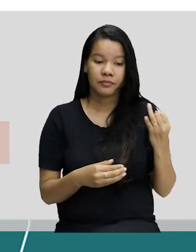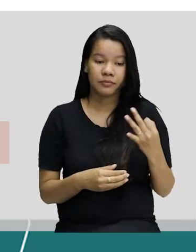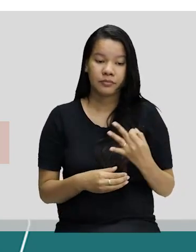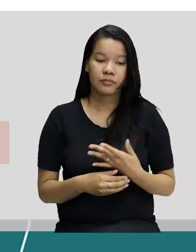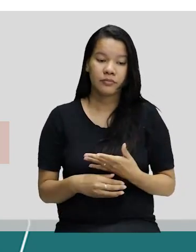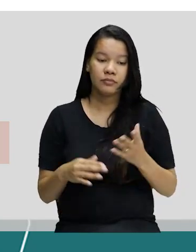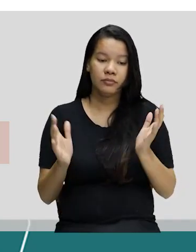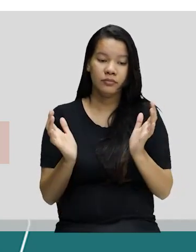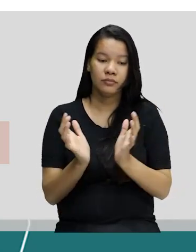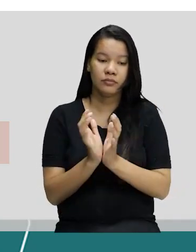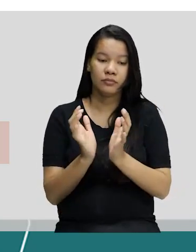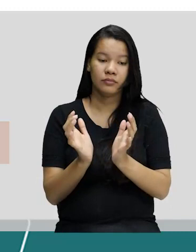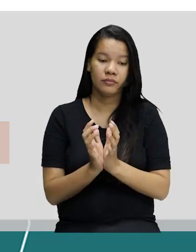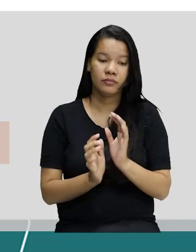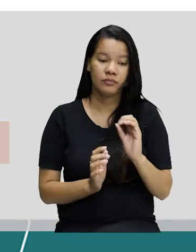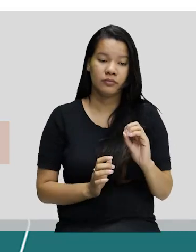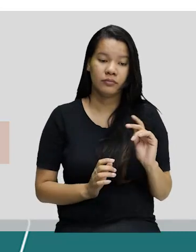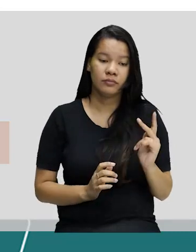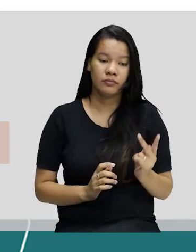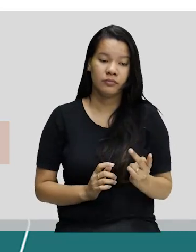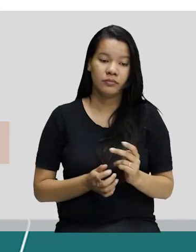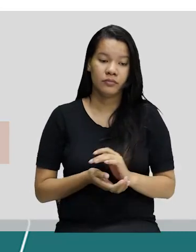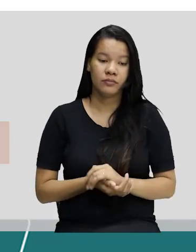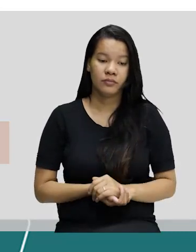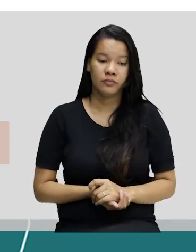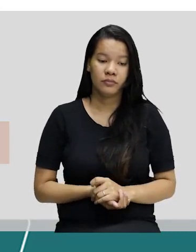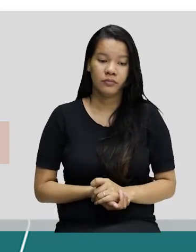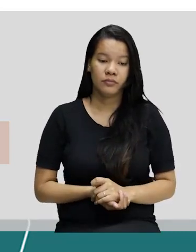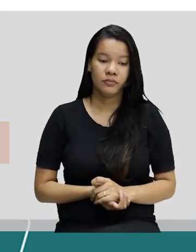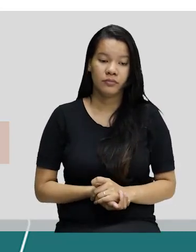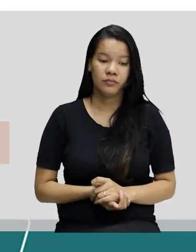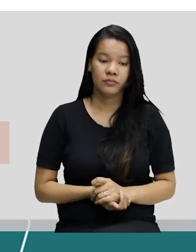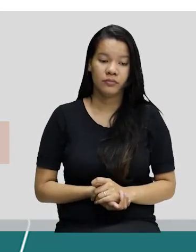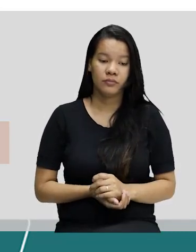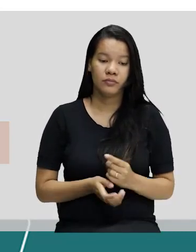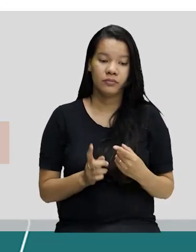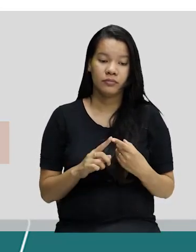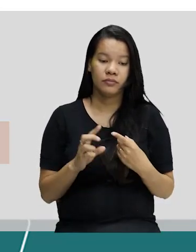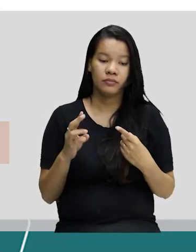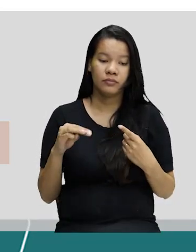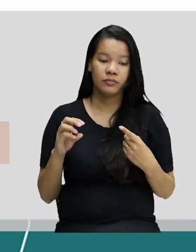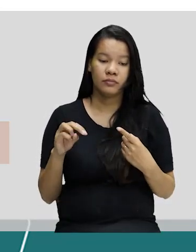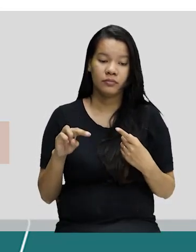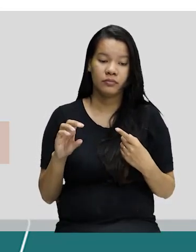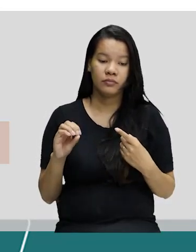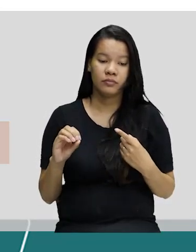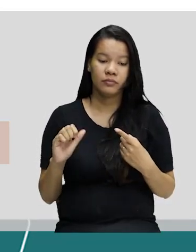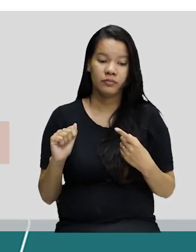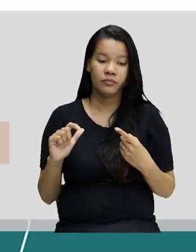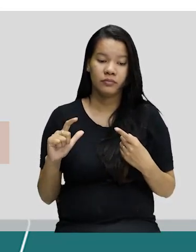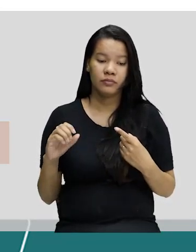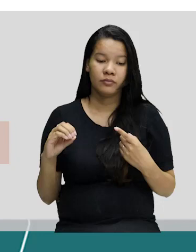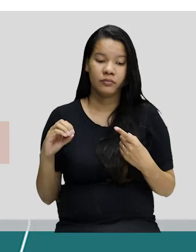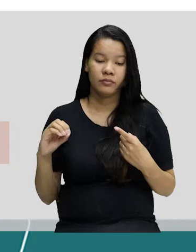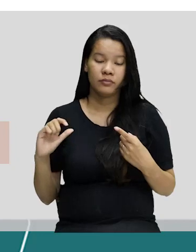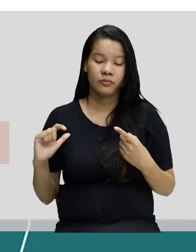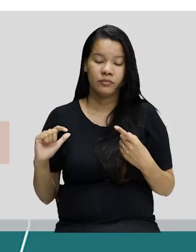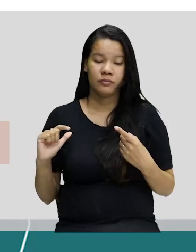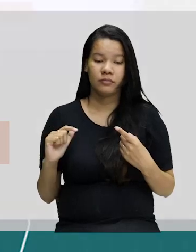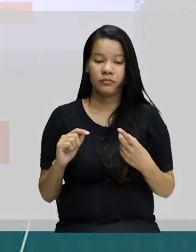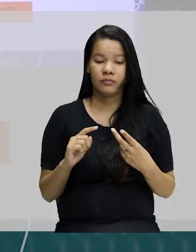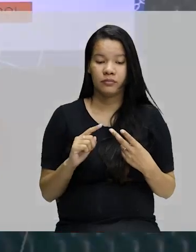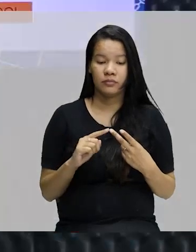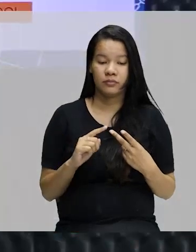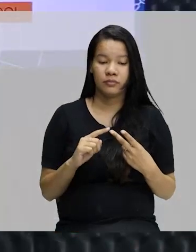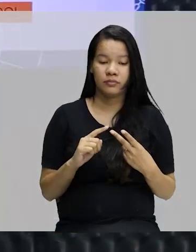grupos OH, quantidade de hidroxilas. Monoálcool, apenas um grupo OH, apenas uma